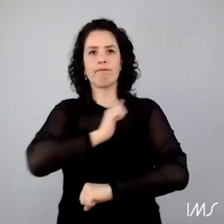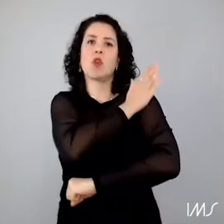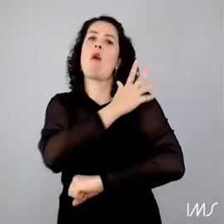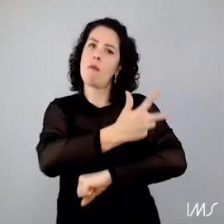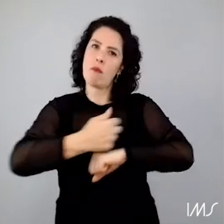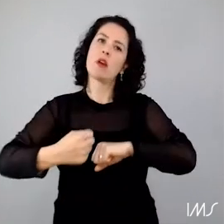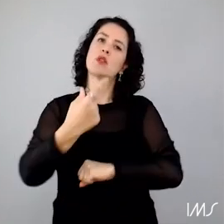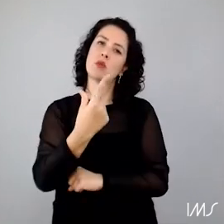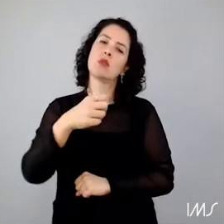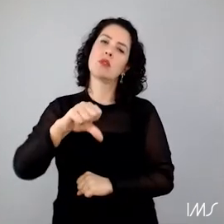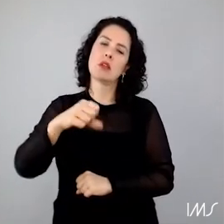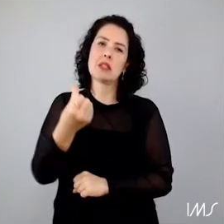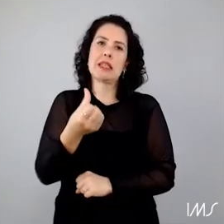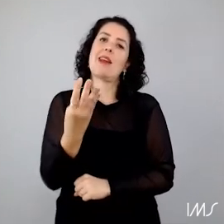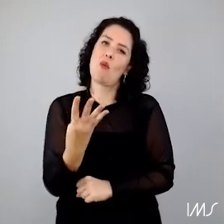1964.